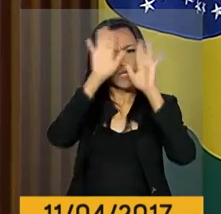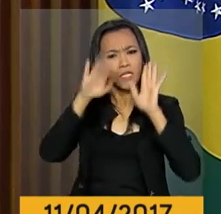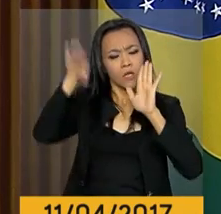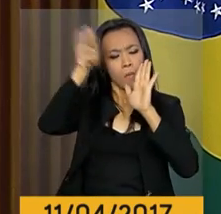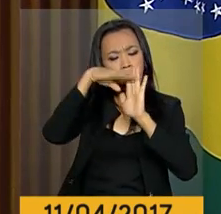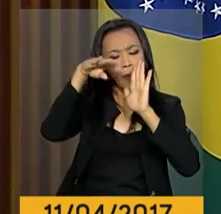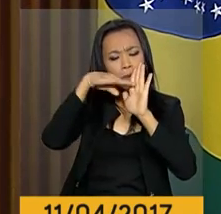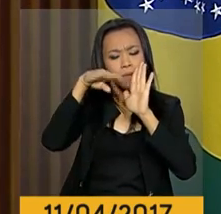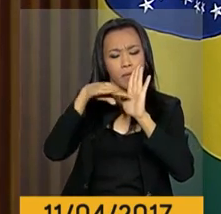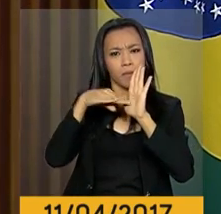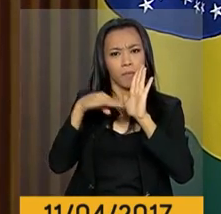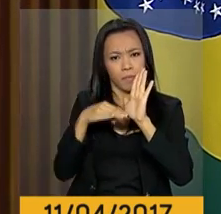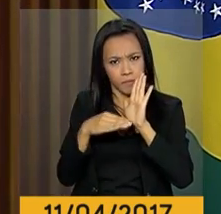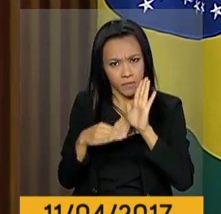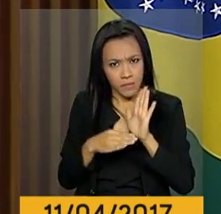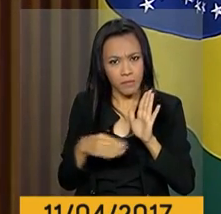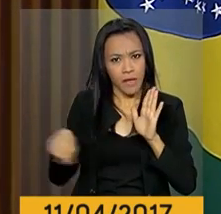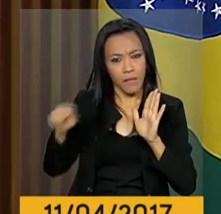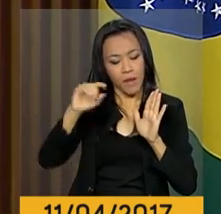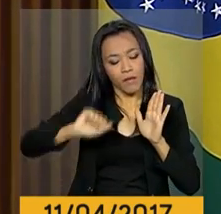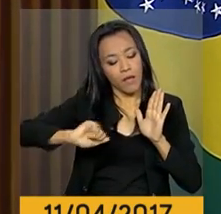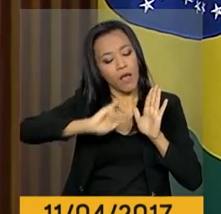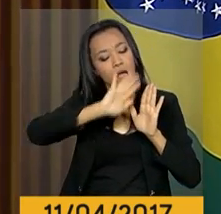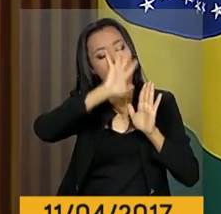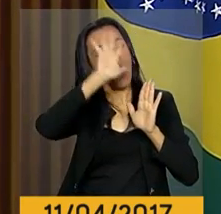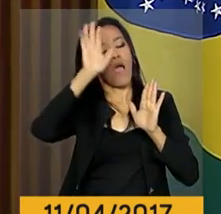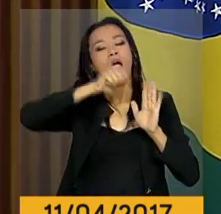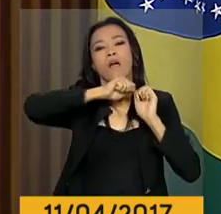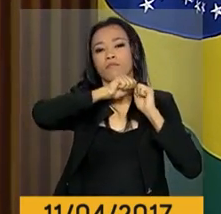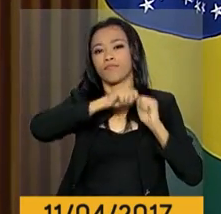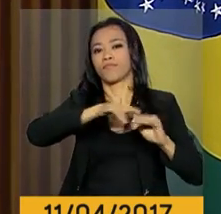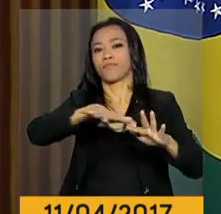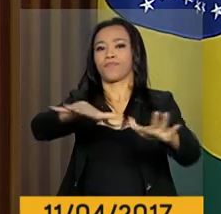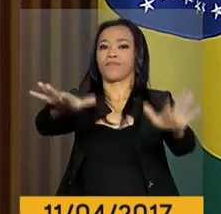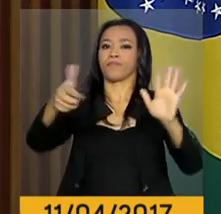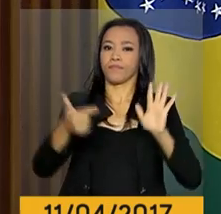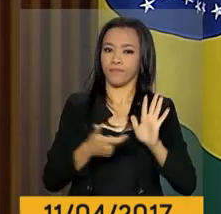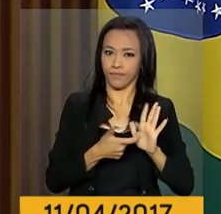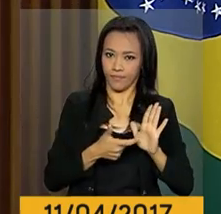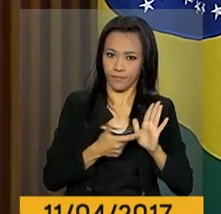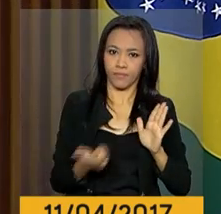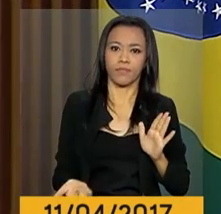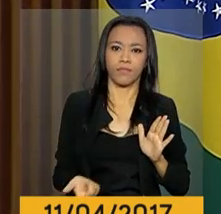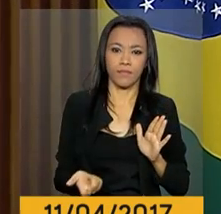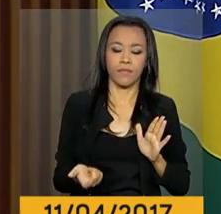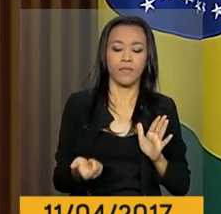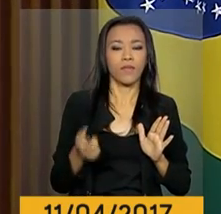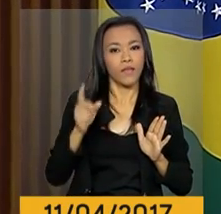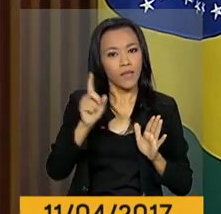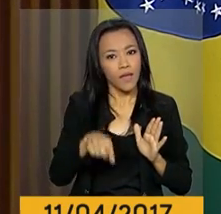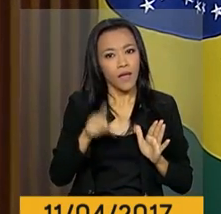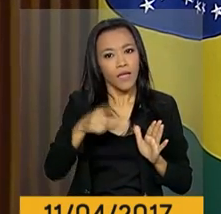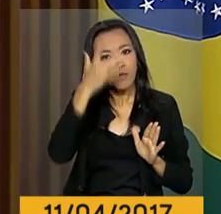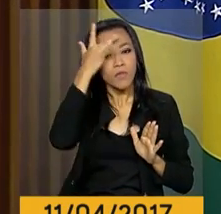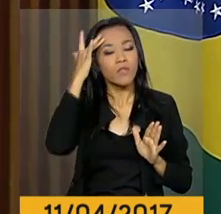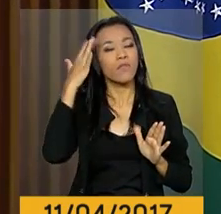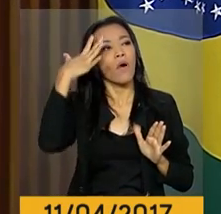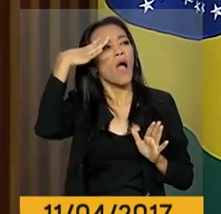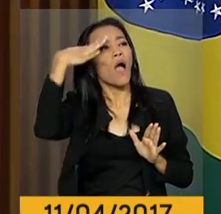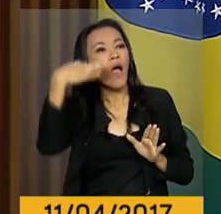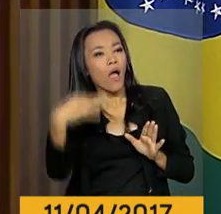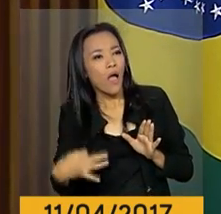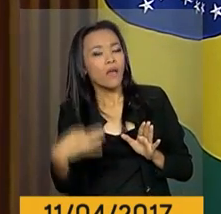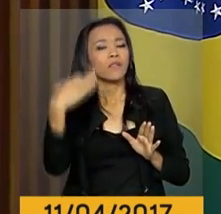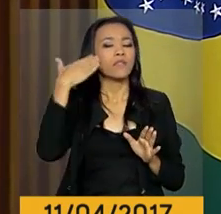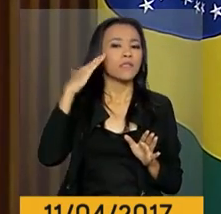seguramente estão sendo eh divulgadas Elas começam a eh fazer o convencimento e sobre